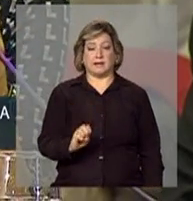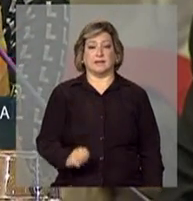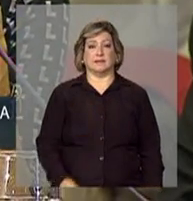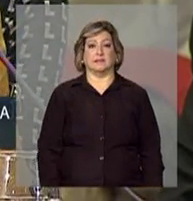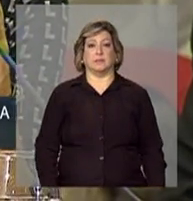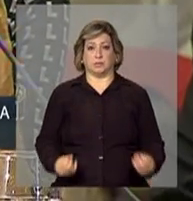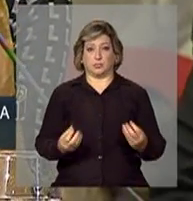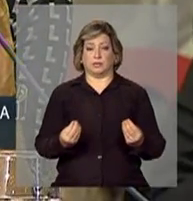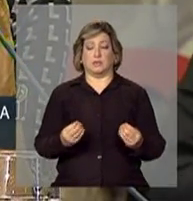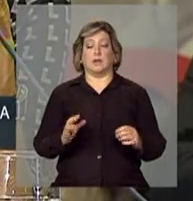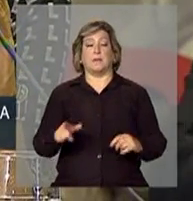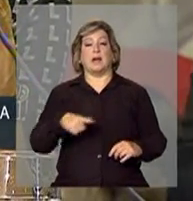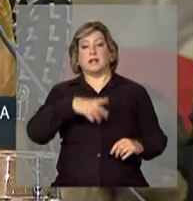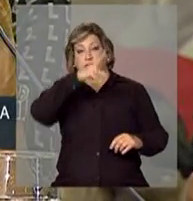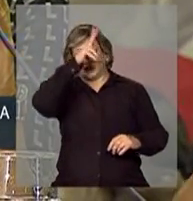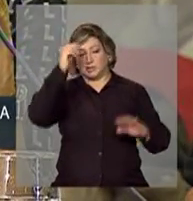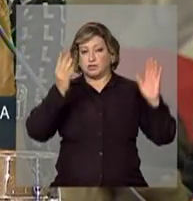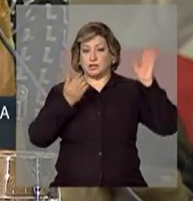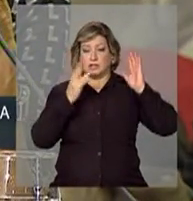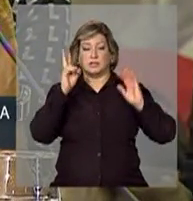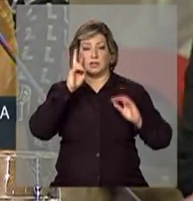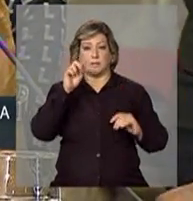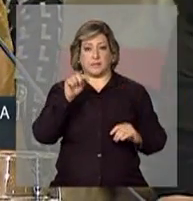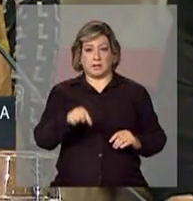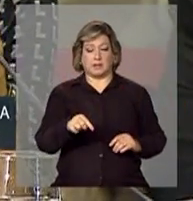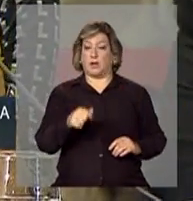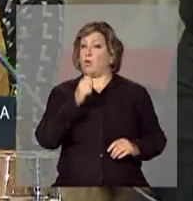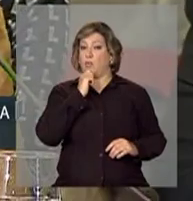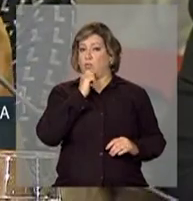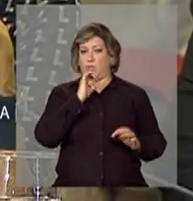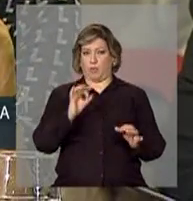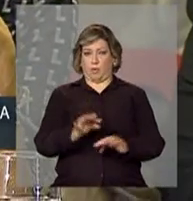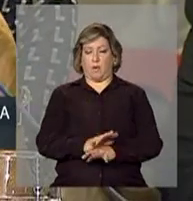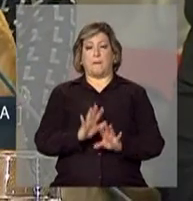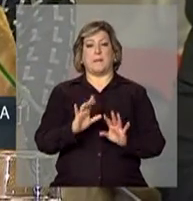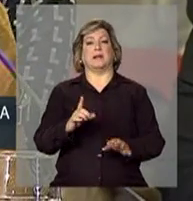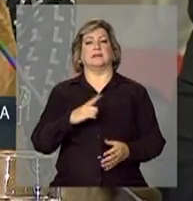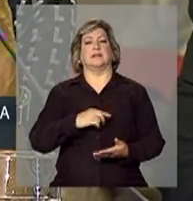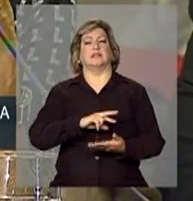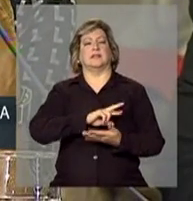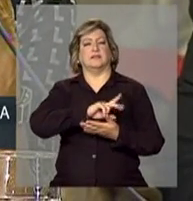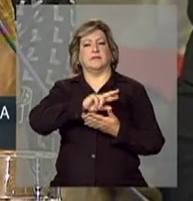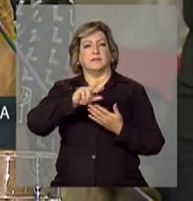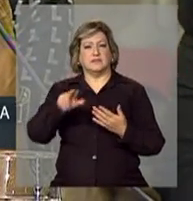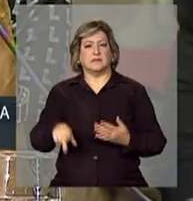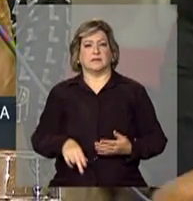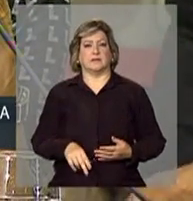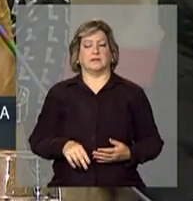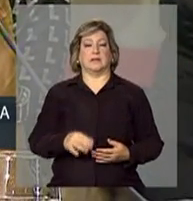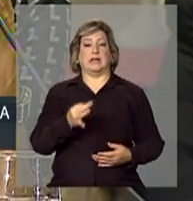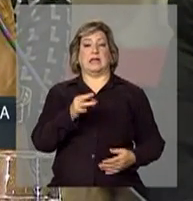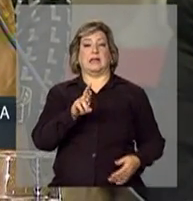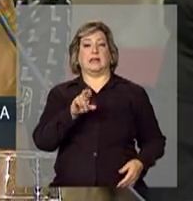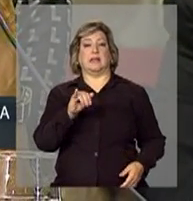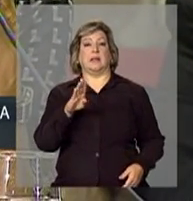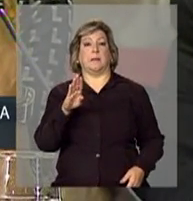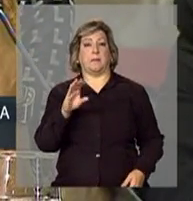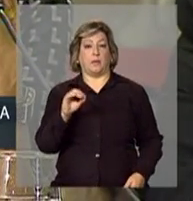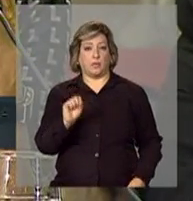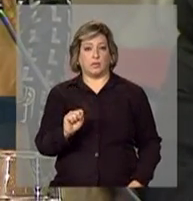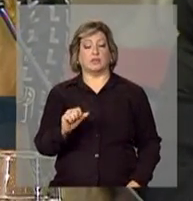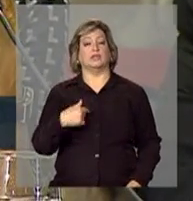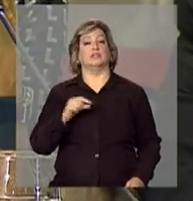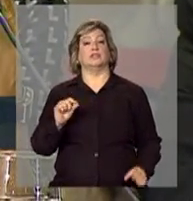nós já localizamos, inclusive, uma série, não está completo, tá? Mas uma série de tribos que já